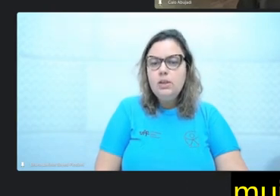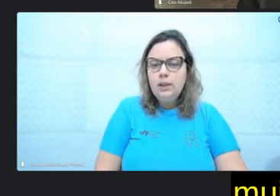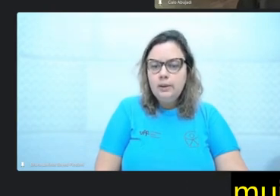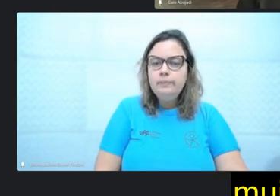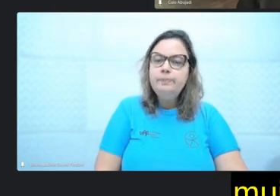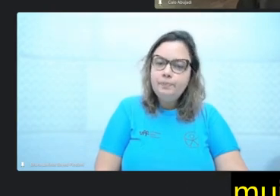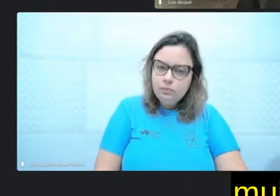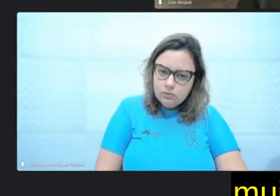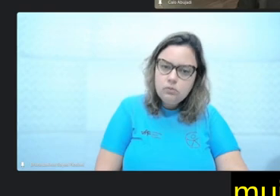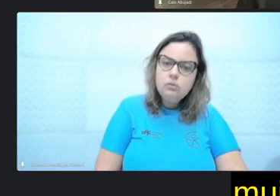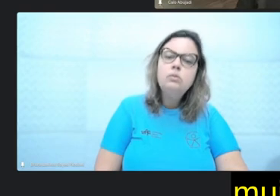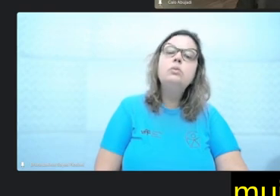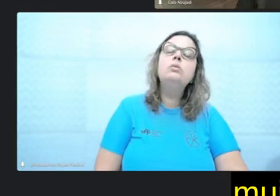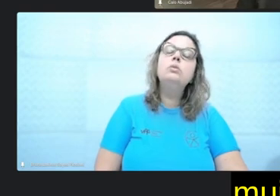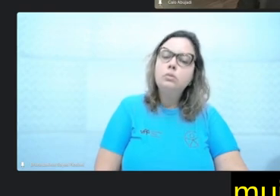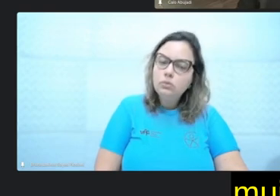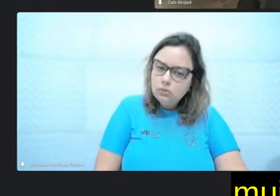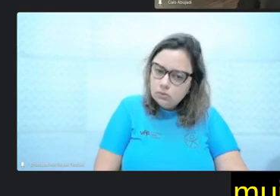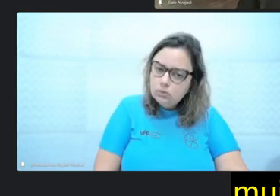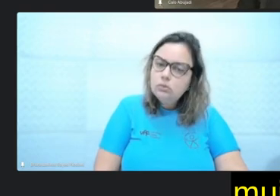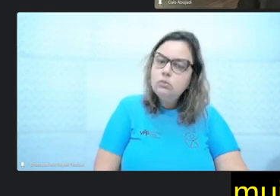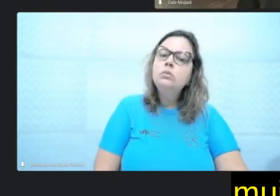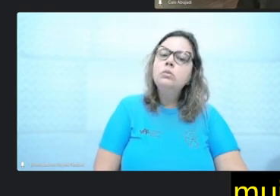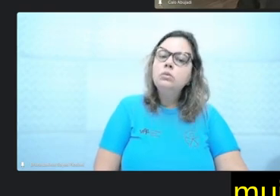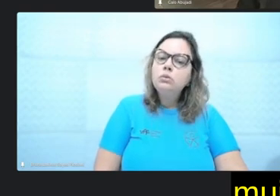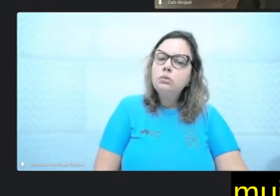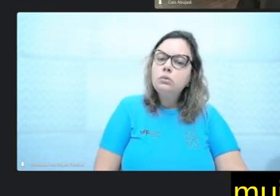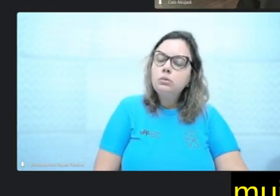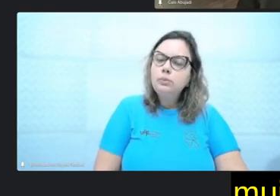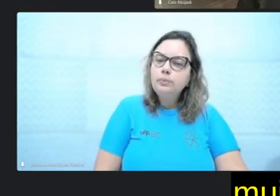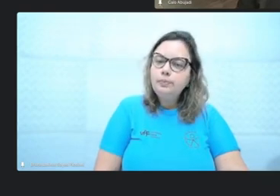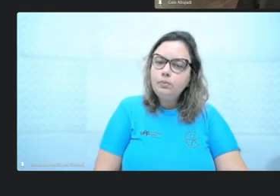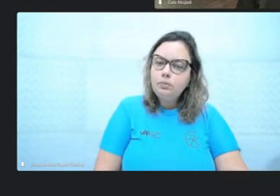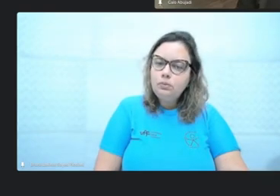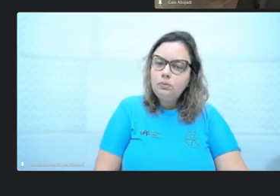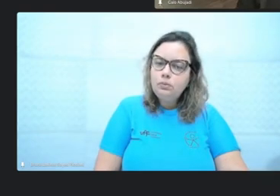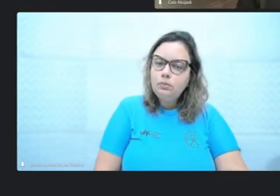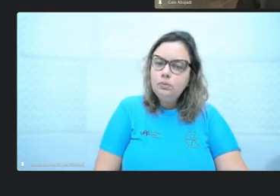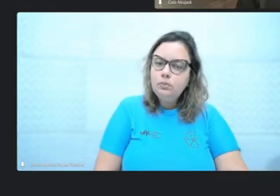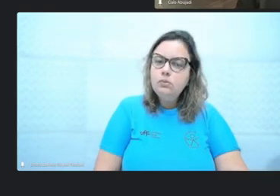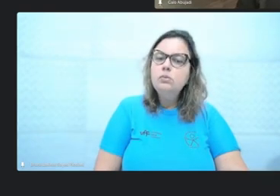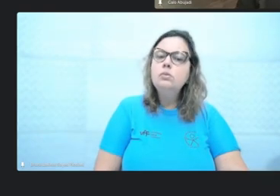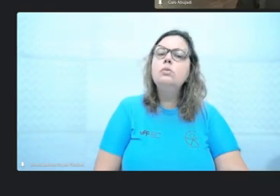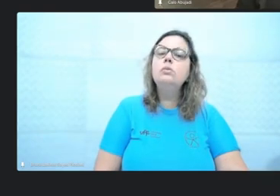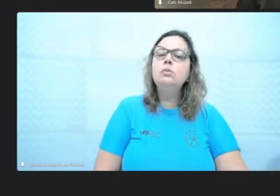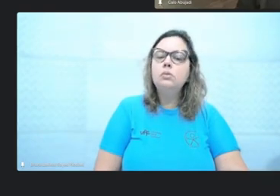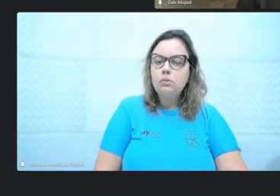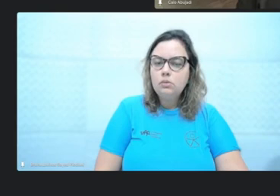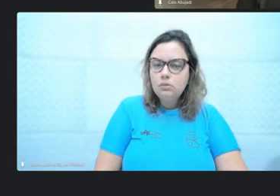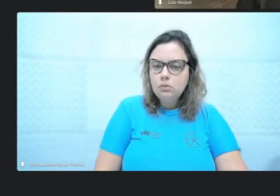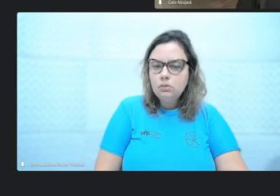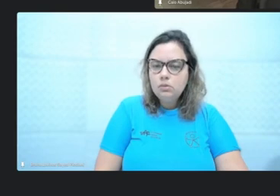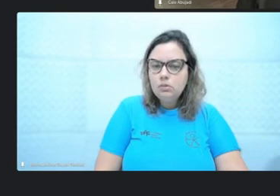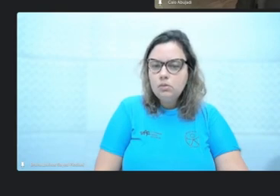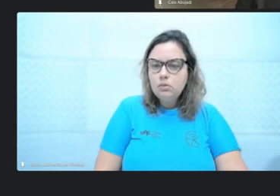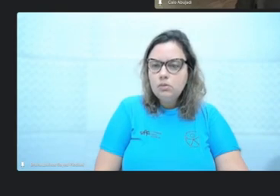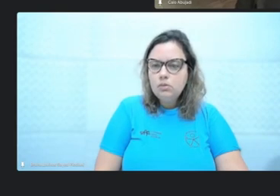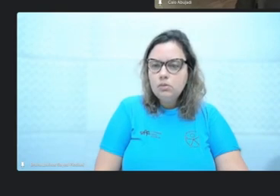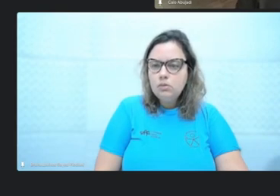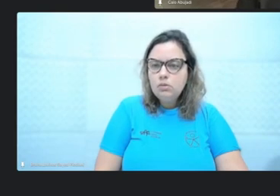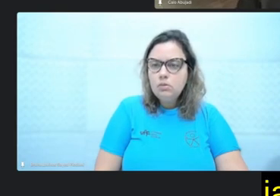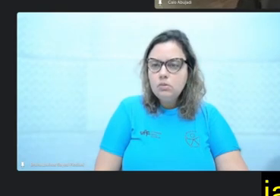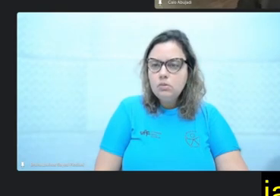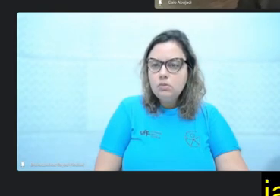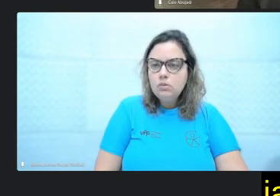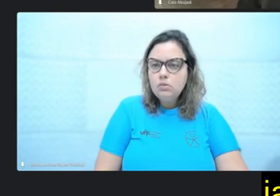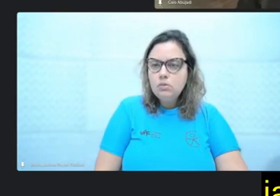integralista, muito mais eficiente, muito mais assertivo, Porque antes era assim, era ia para o